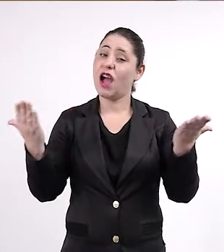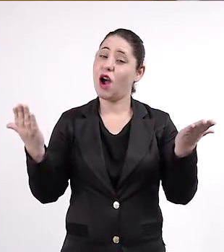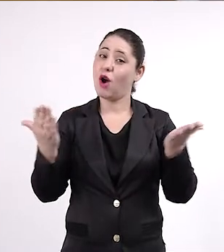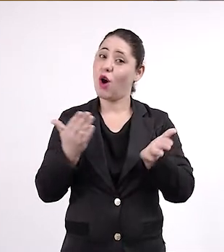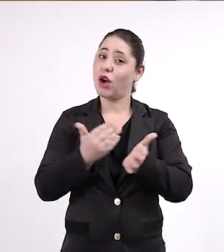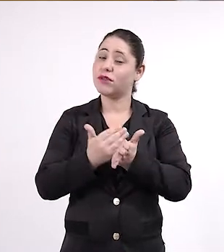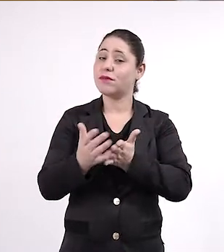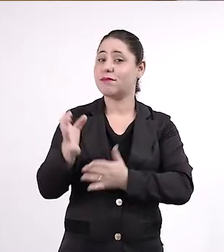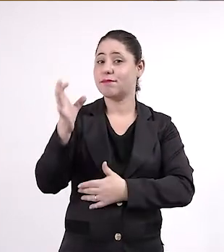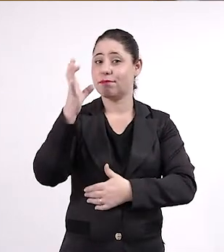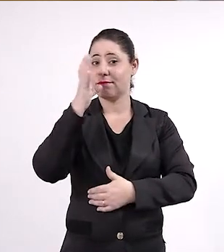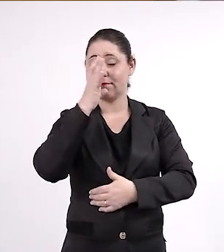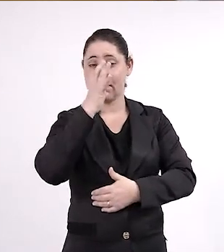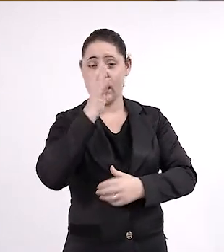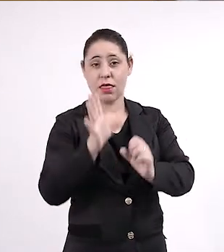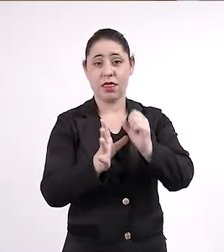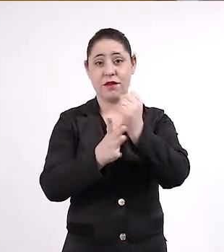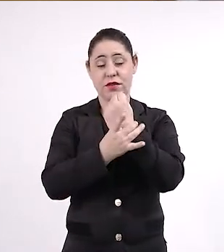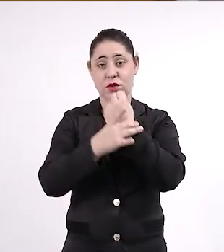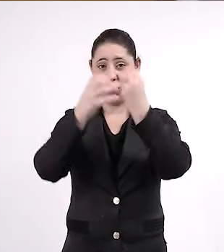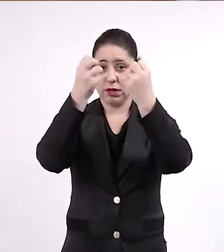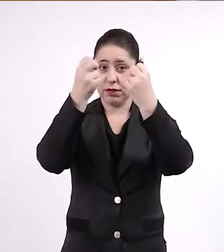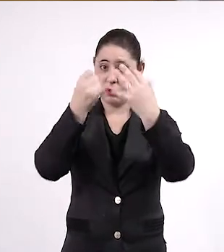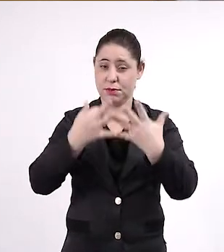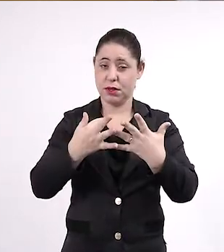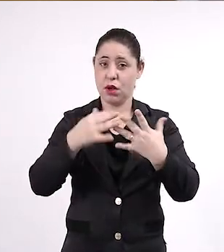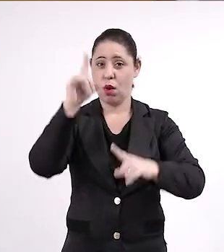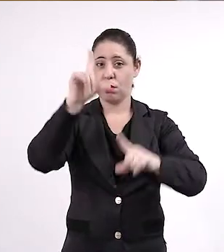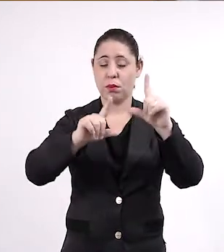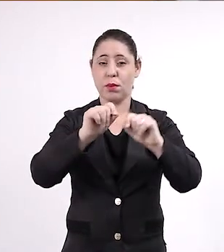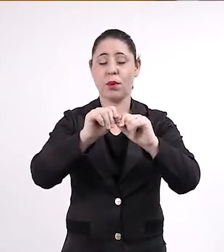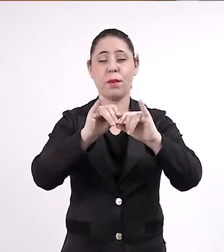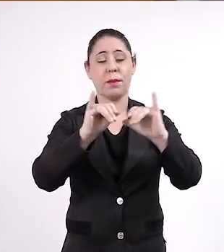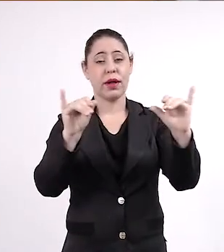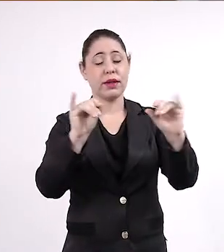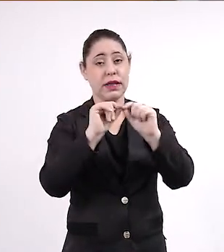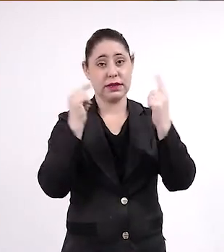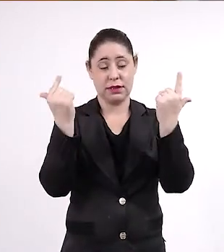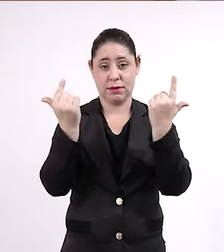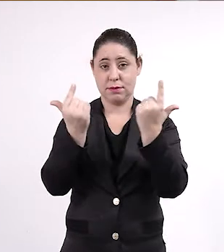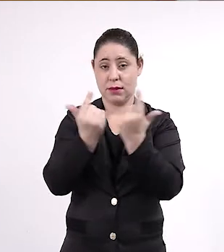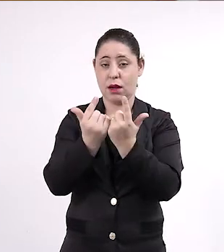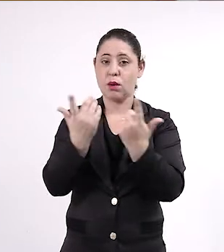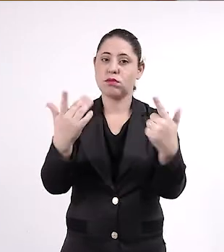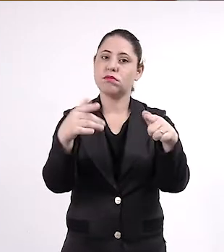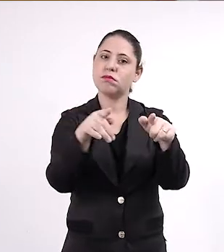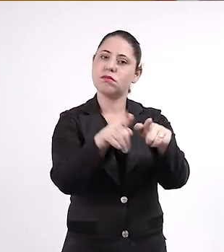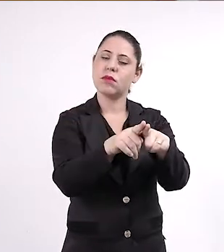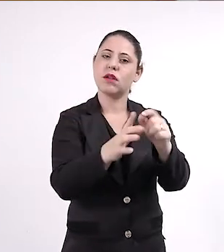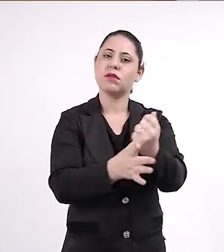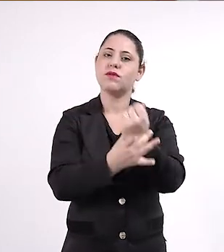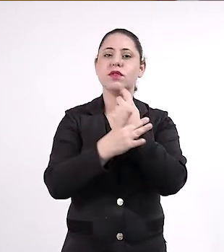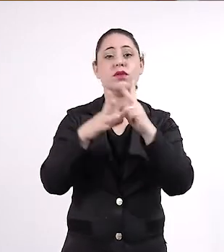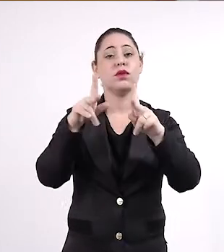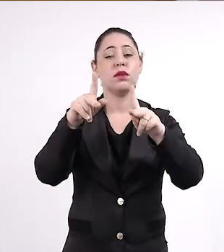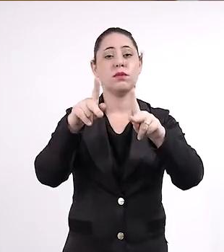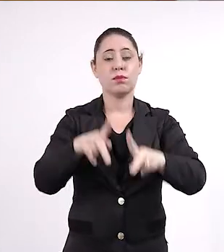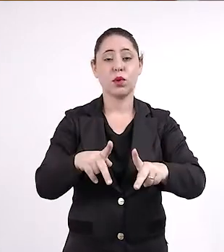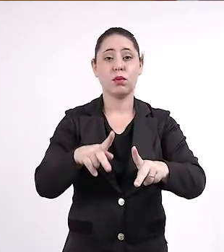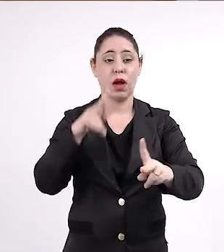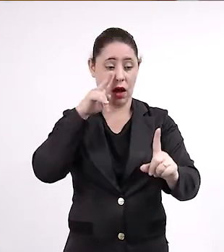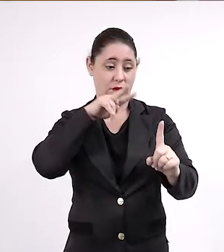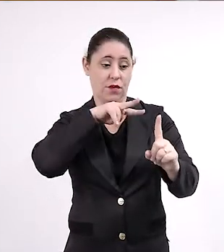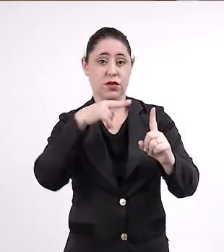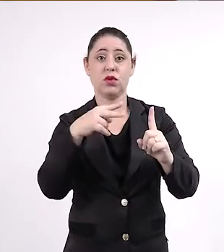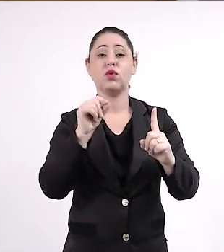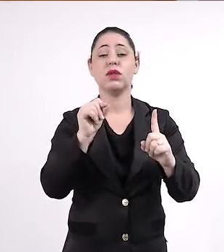Pois bem, a partir de agora você acompanha o Defensoria Explica. É um programa aqui da TV Assembleia em parceria com a Defensoria